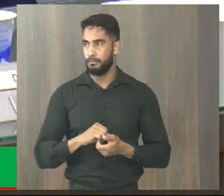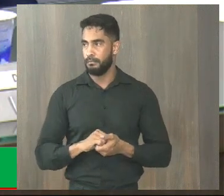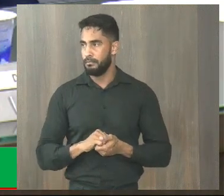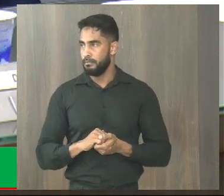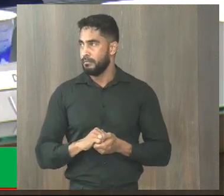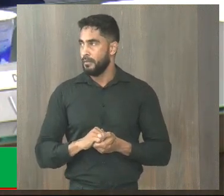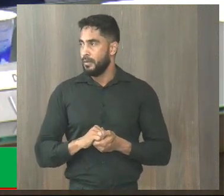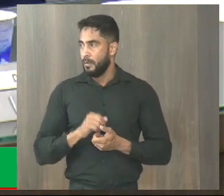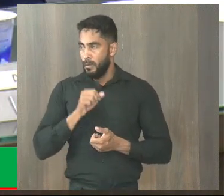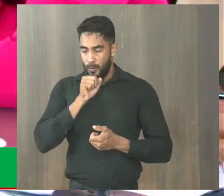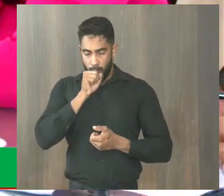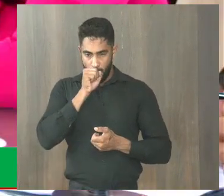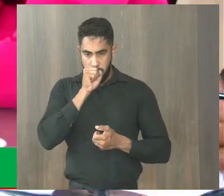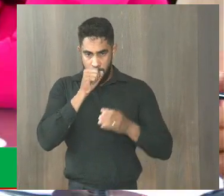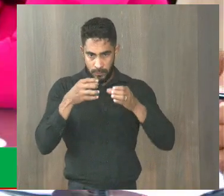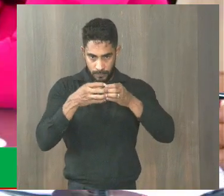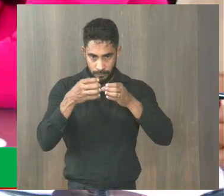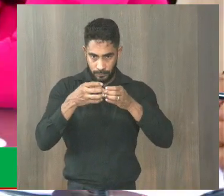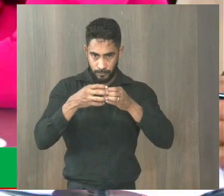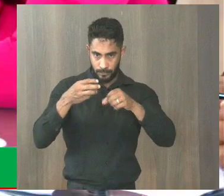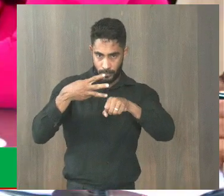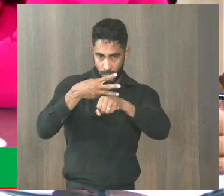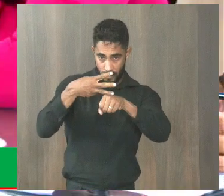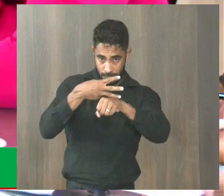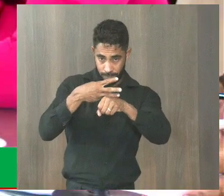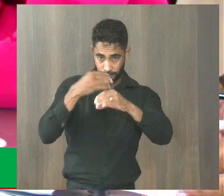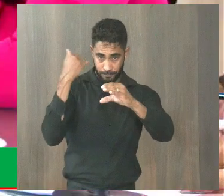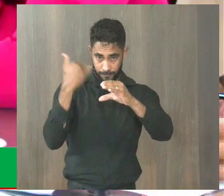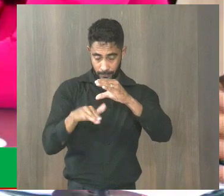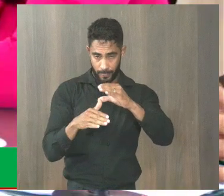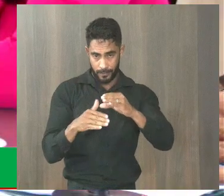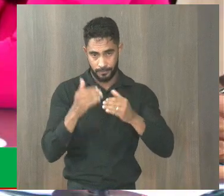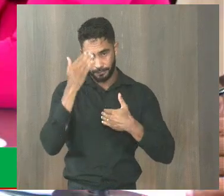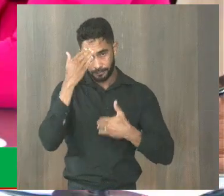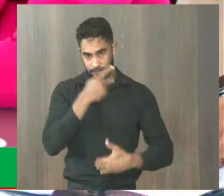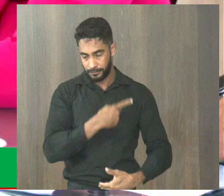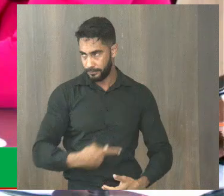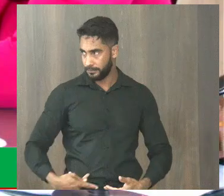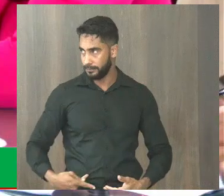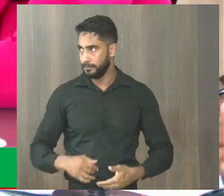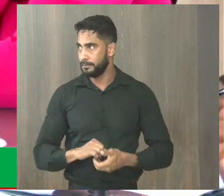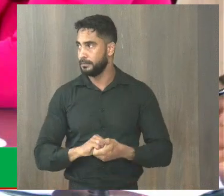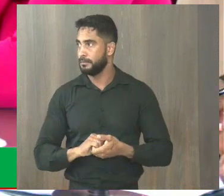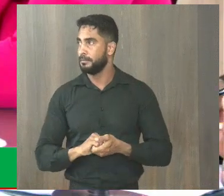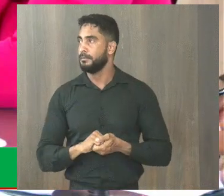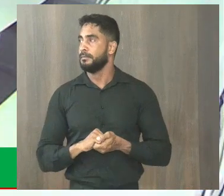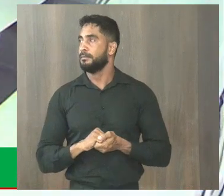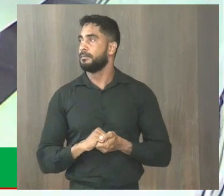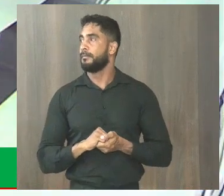Ou então vou colocar no grupo de vereadores, tá bom? Falou, presidente. Ok.